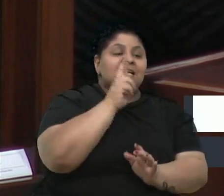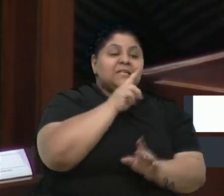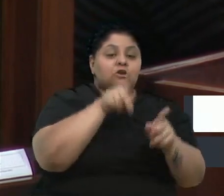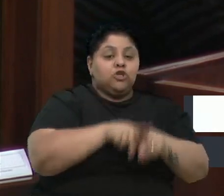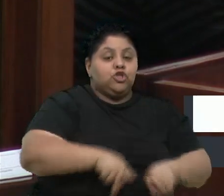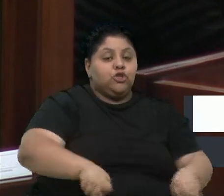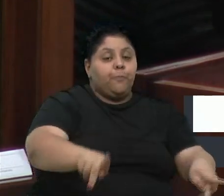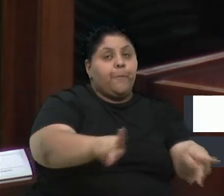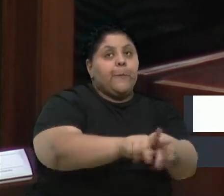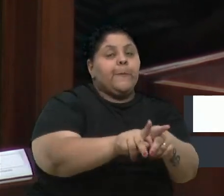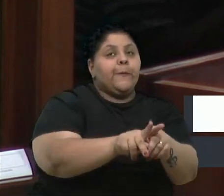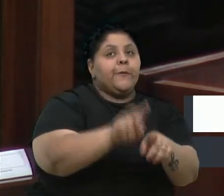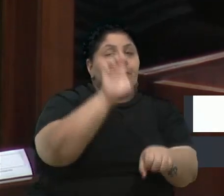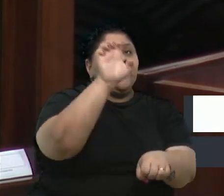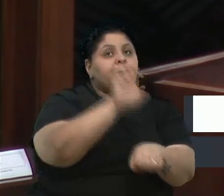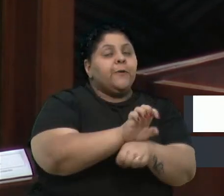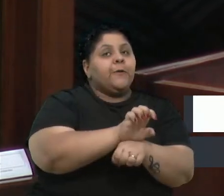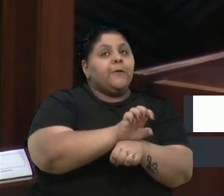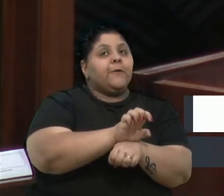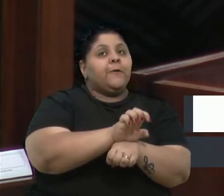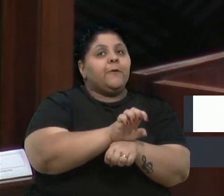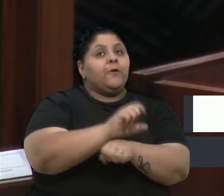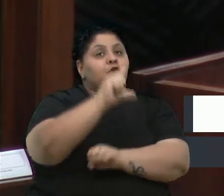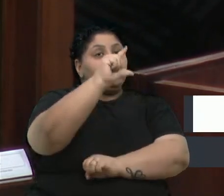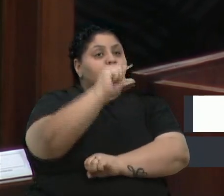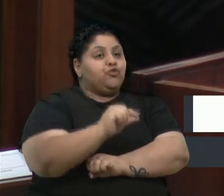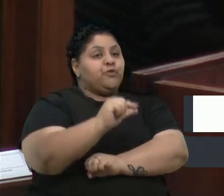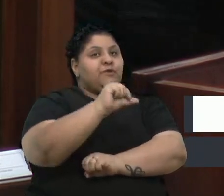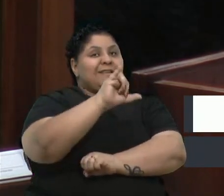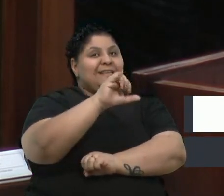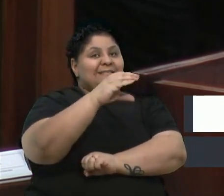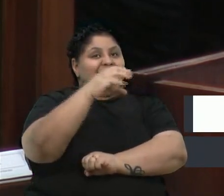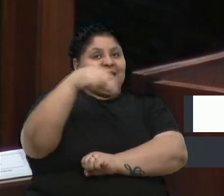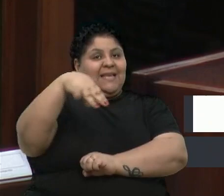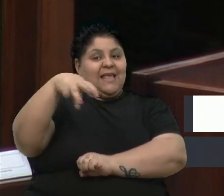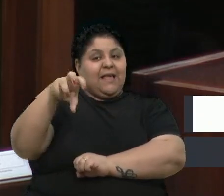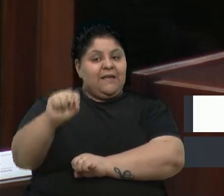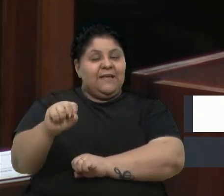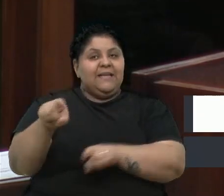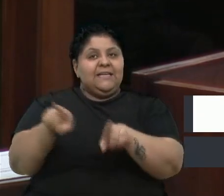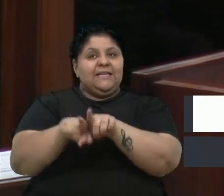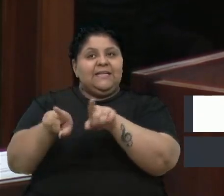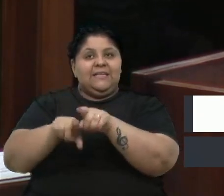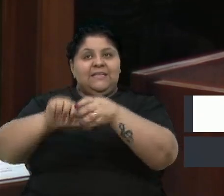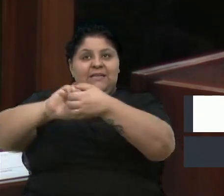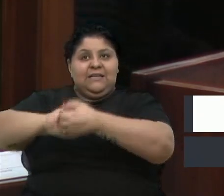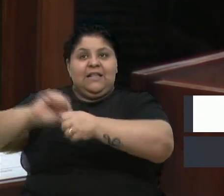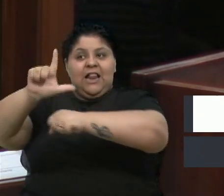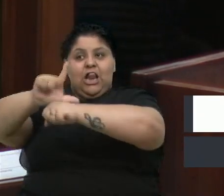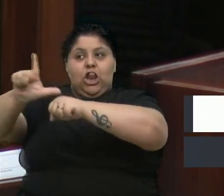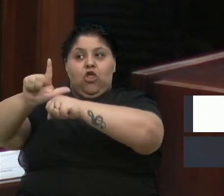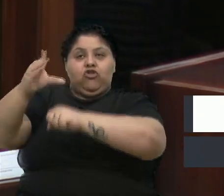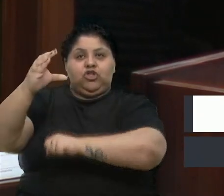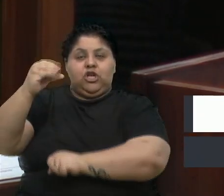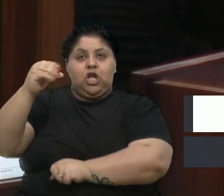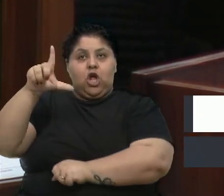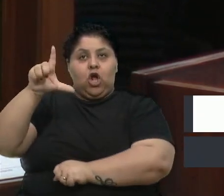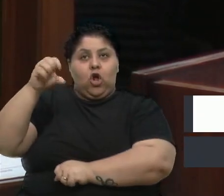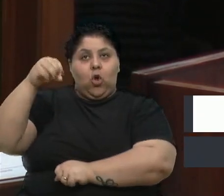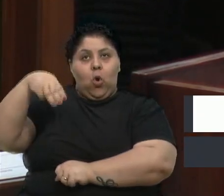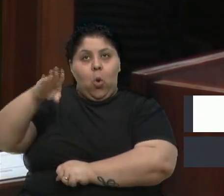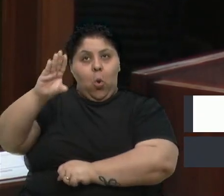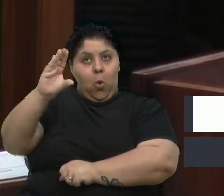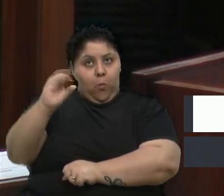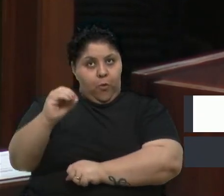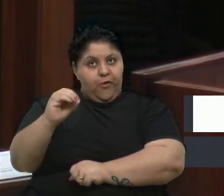Estado, onde se deduzia ICMS e houve a parceria com as lojas Colombo. Então, as